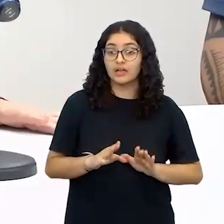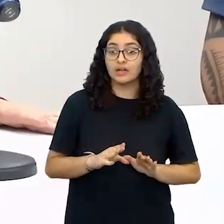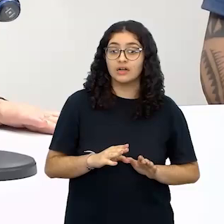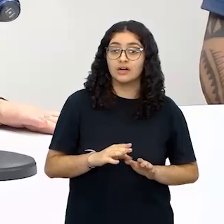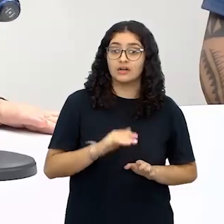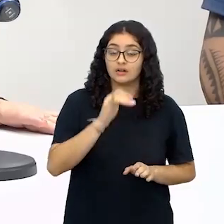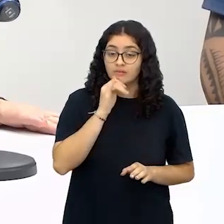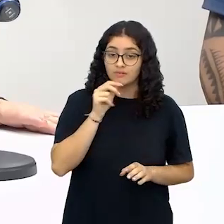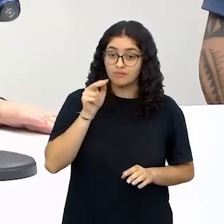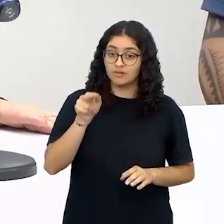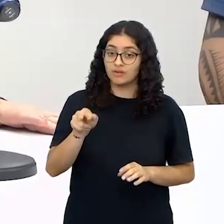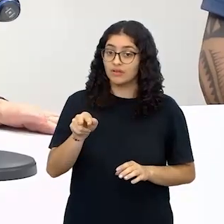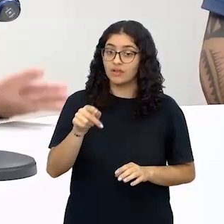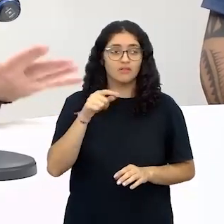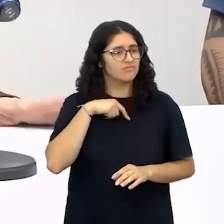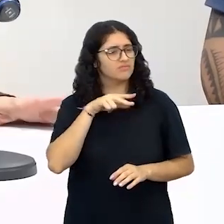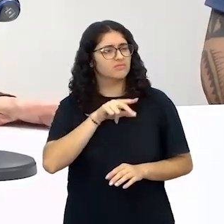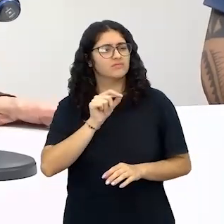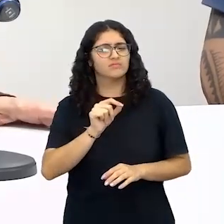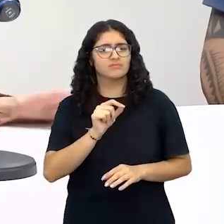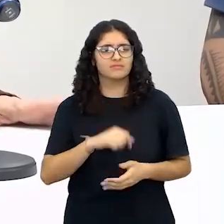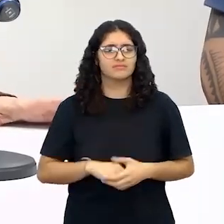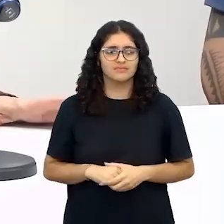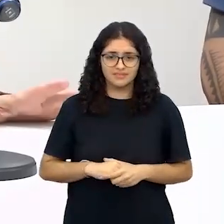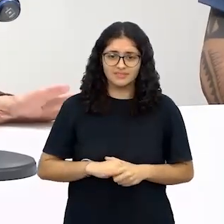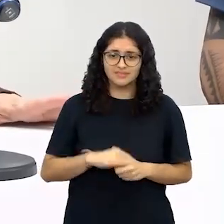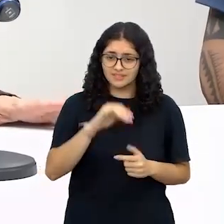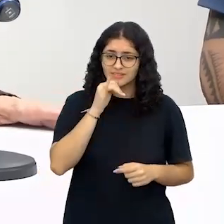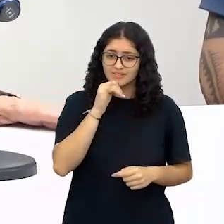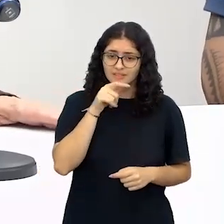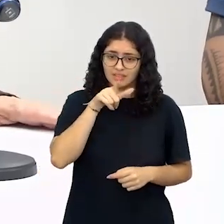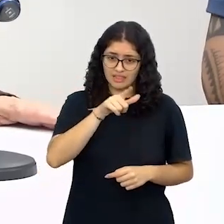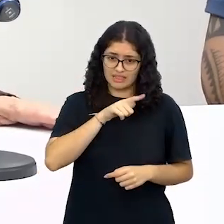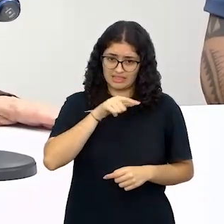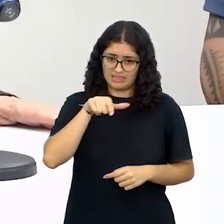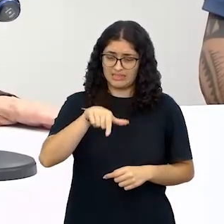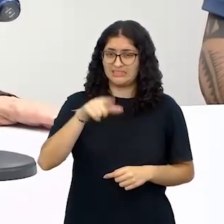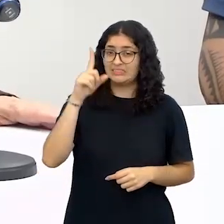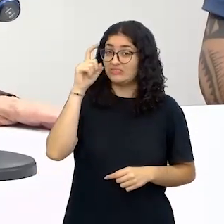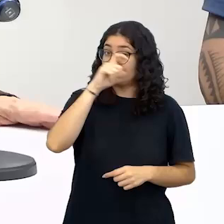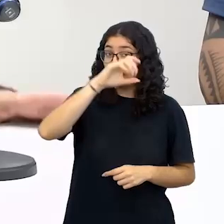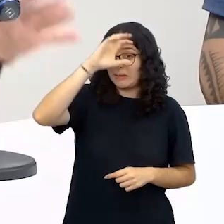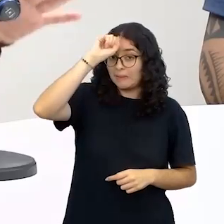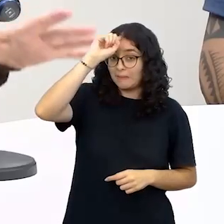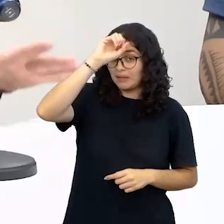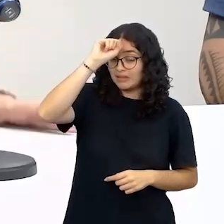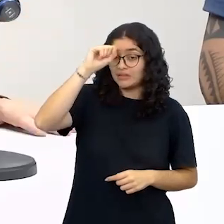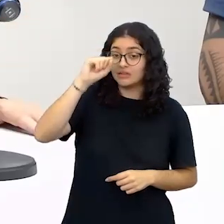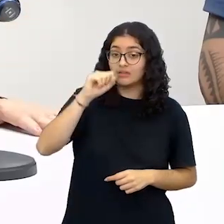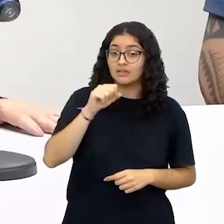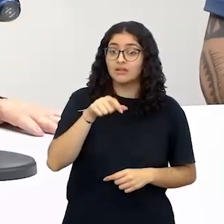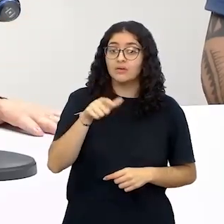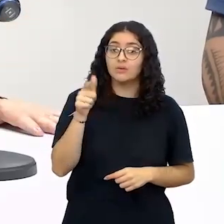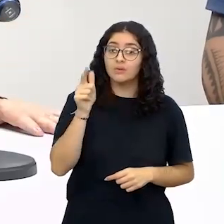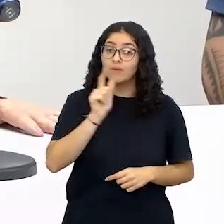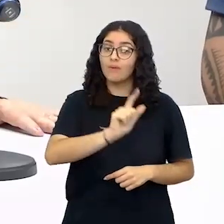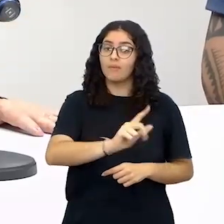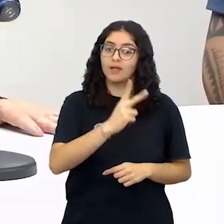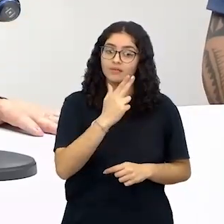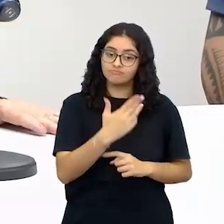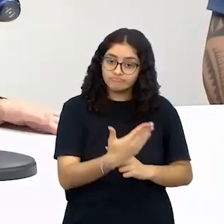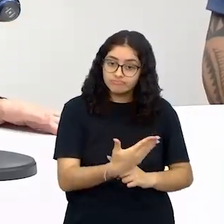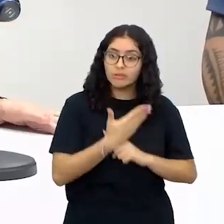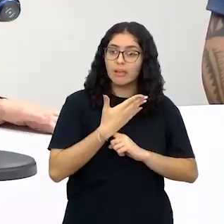atira no que viu, acerta no que não viu. Às vezes você pega um aluno com dificuldade de aprendizagem que vai se beneficiar